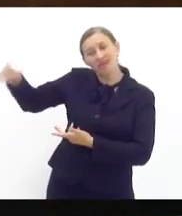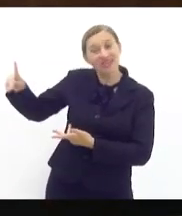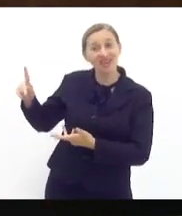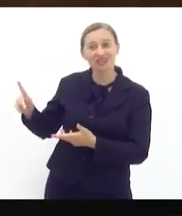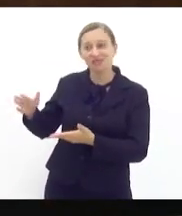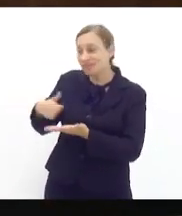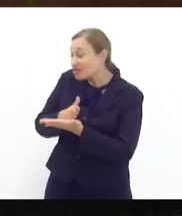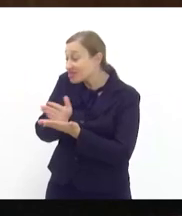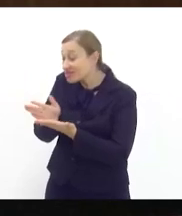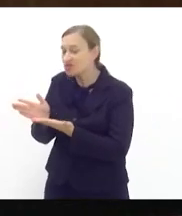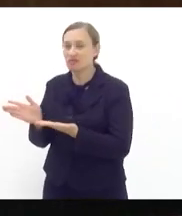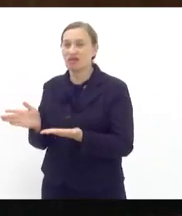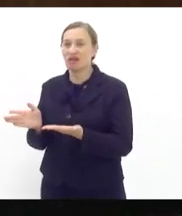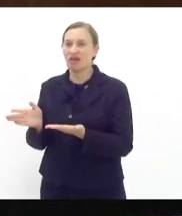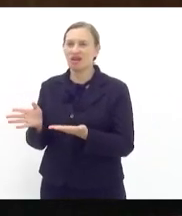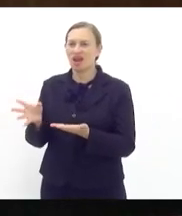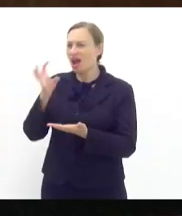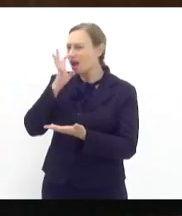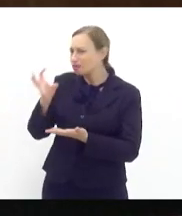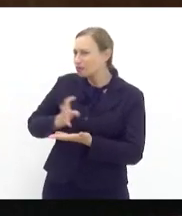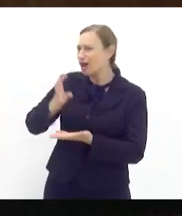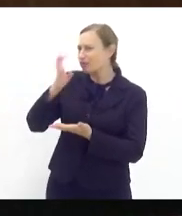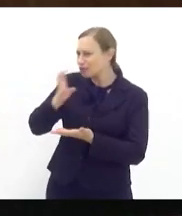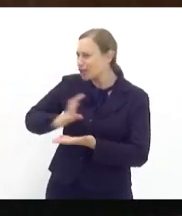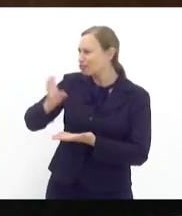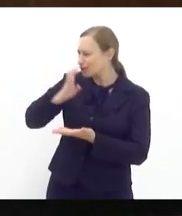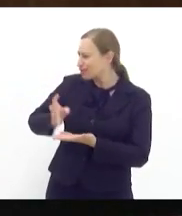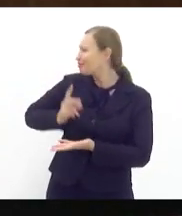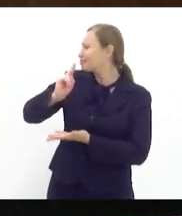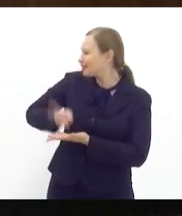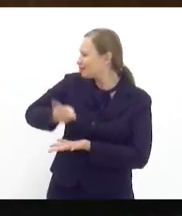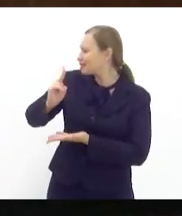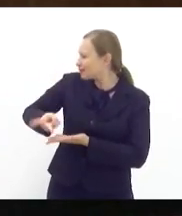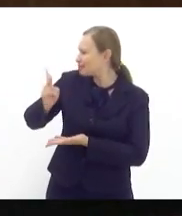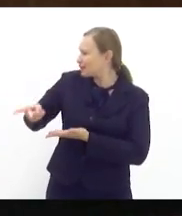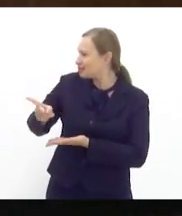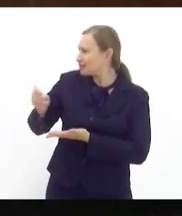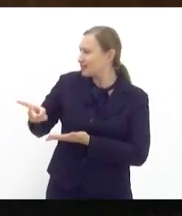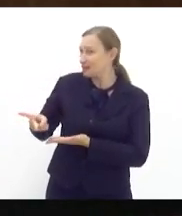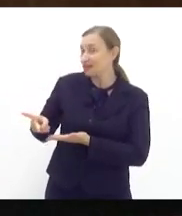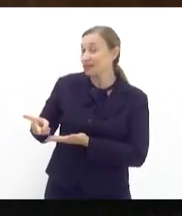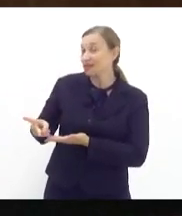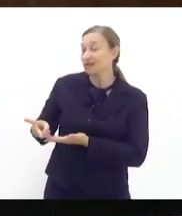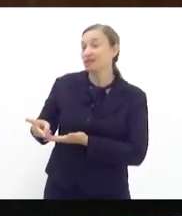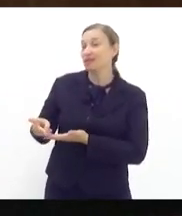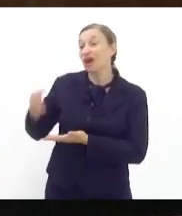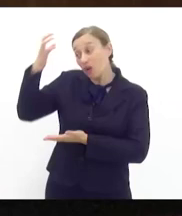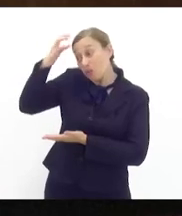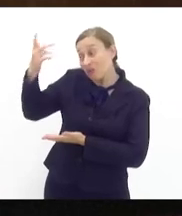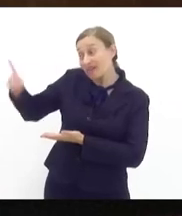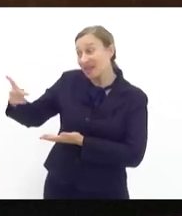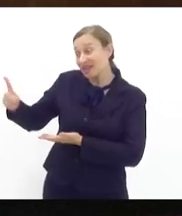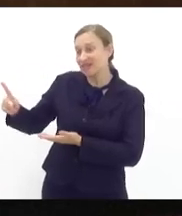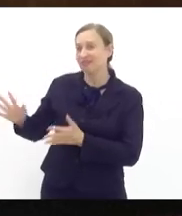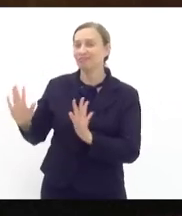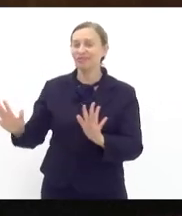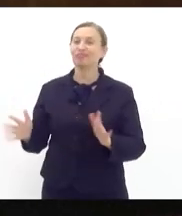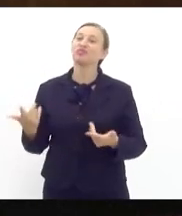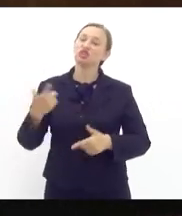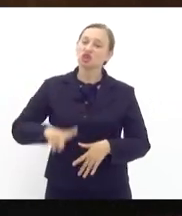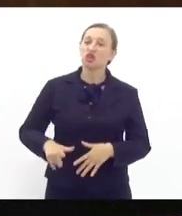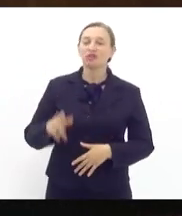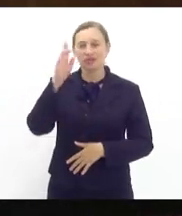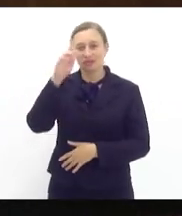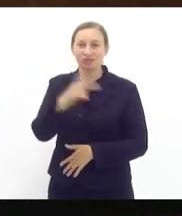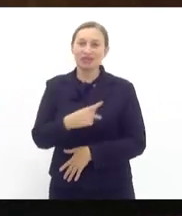deles e sempre vão nos acusar sempre vão nos acusar do que eles são então presidente fica aqui mais uma vez